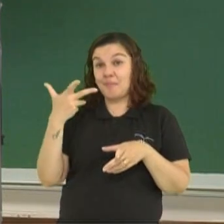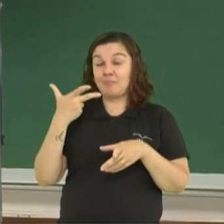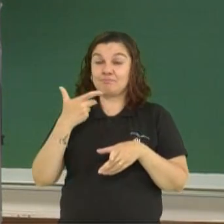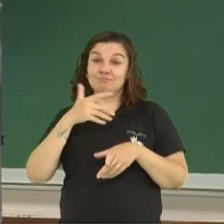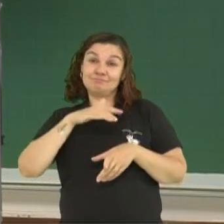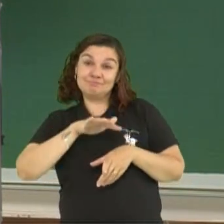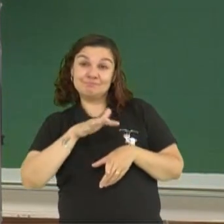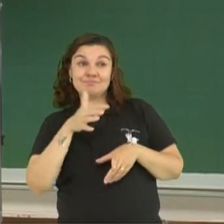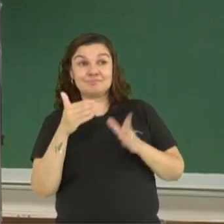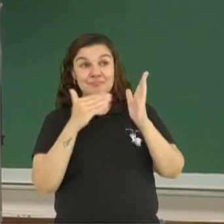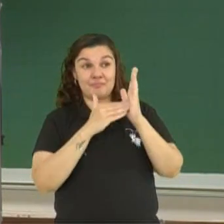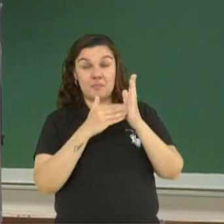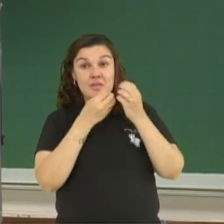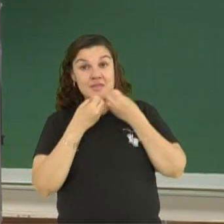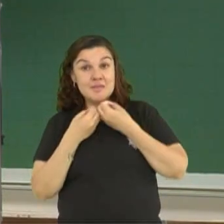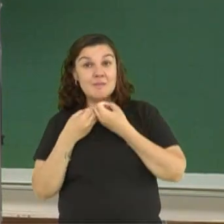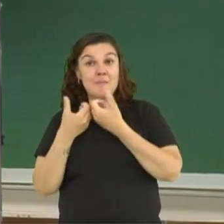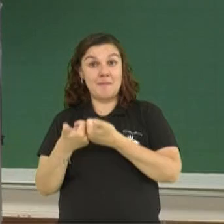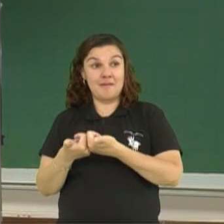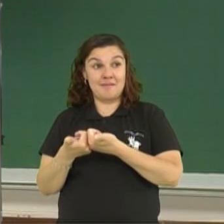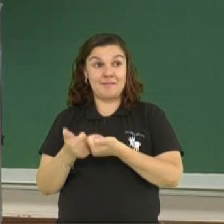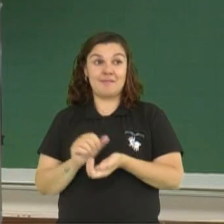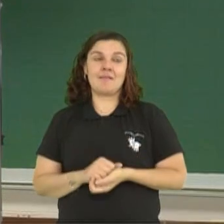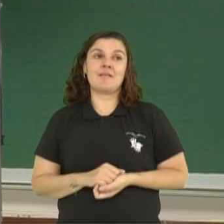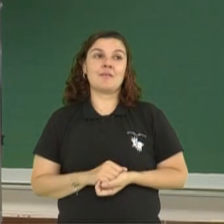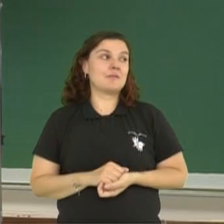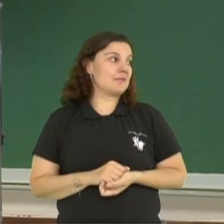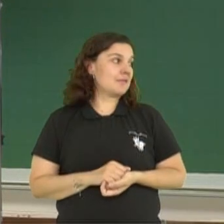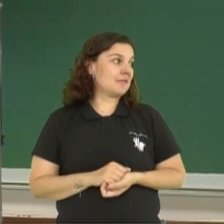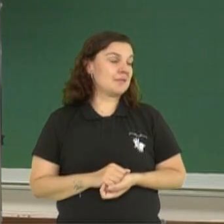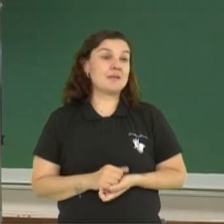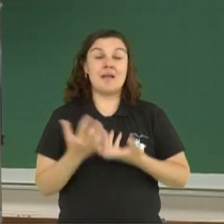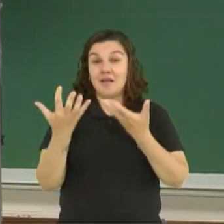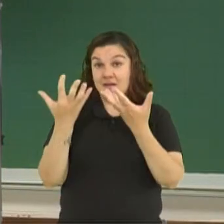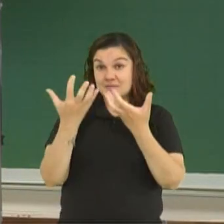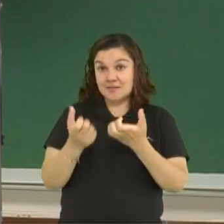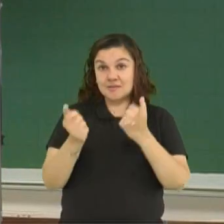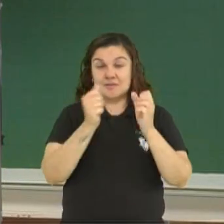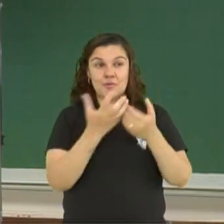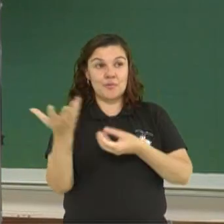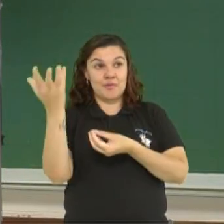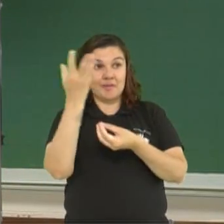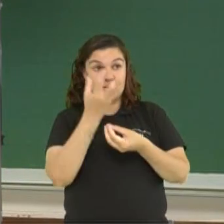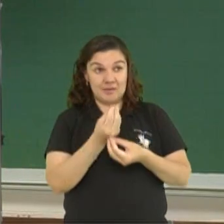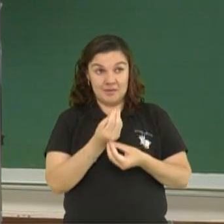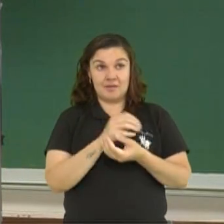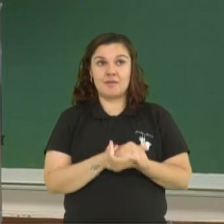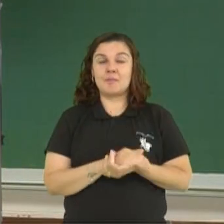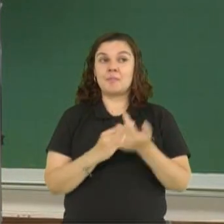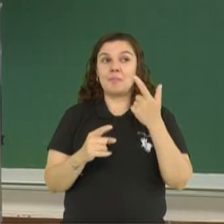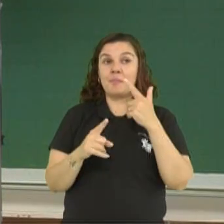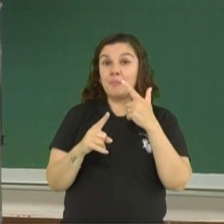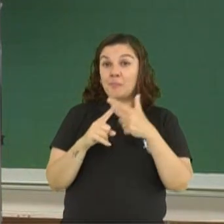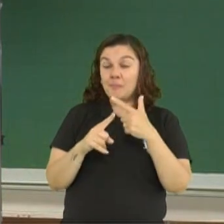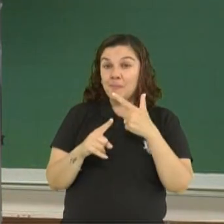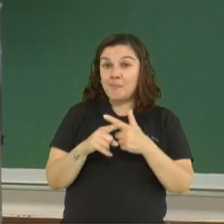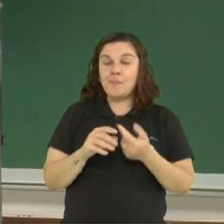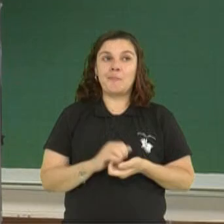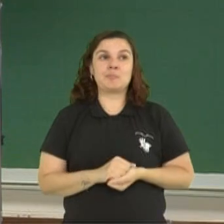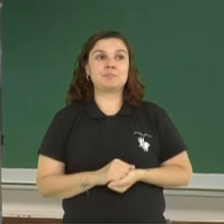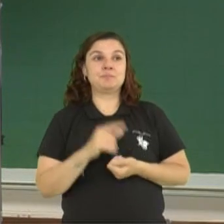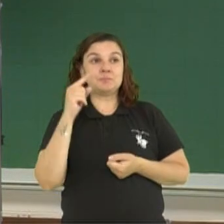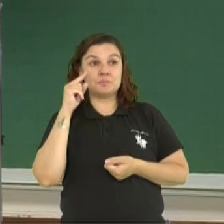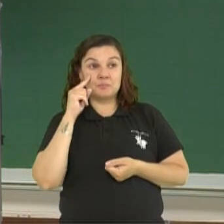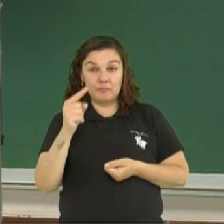numa forma benéfica, que é, no caso, a concepção da arte que foi feita através deles também. Por quê? No momento que